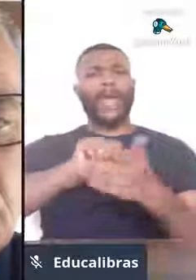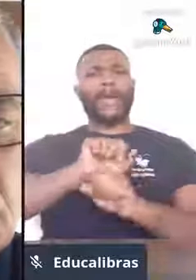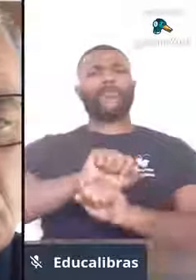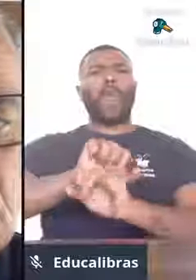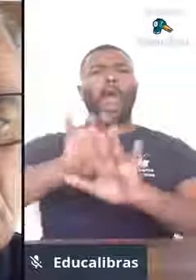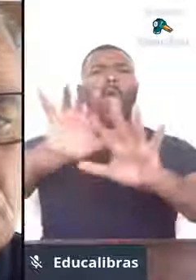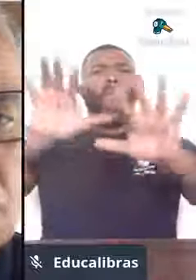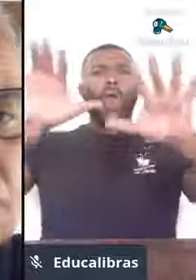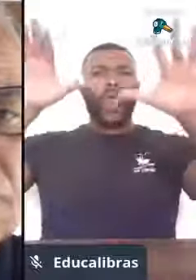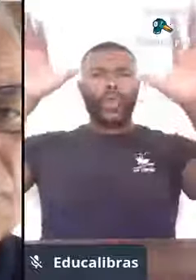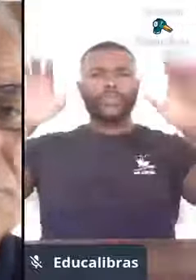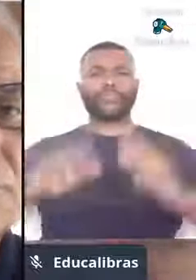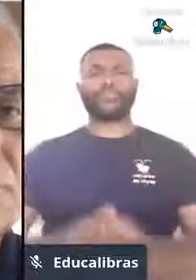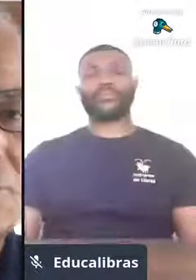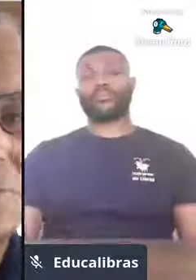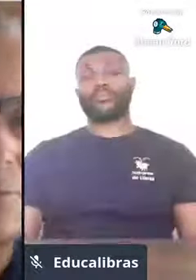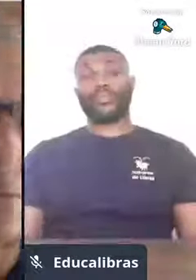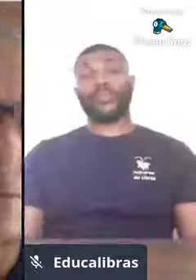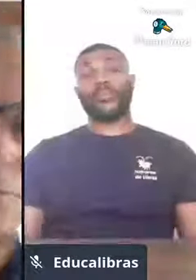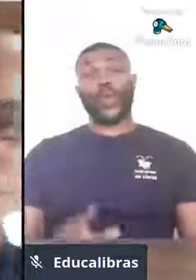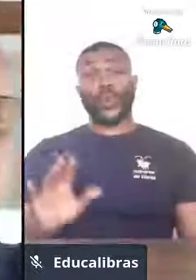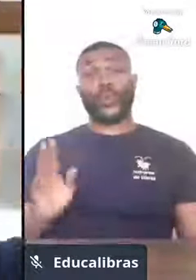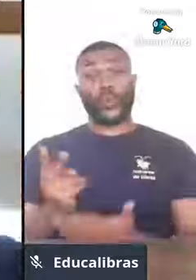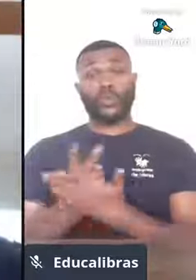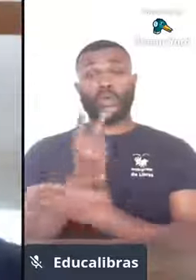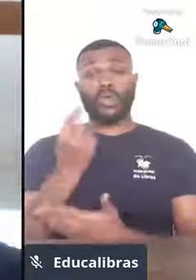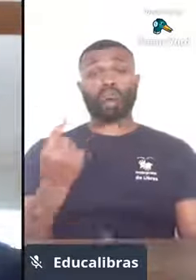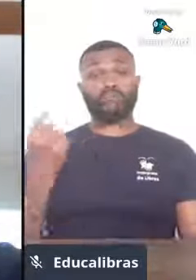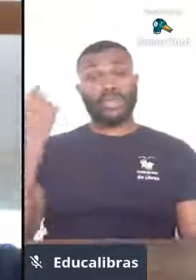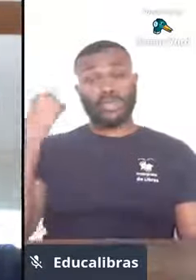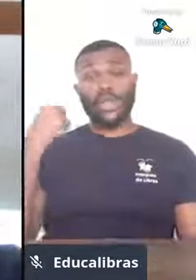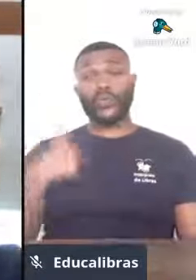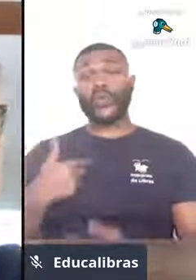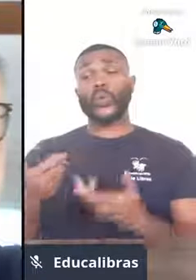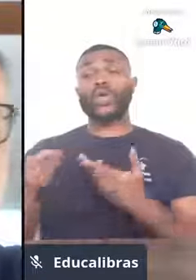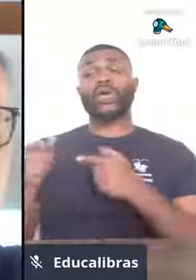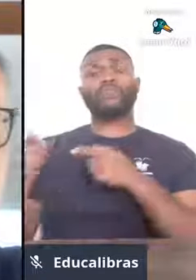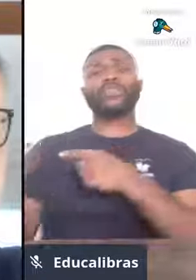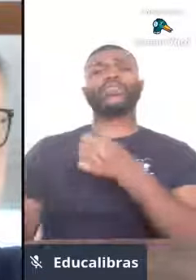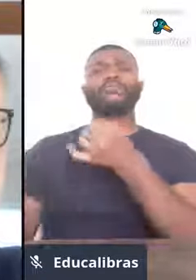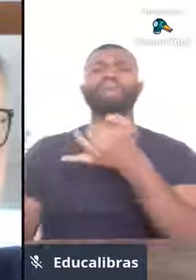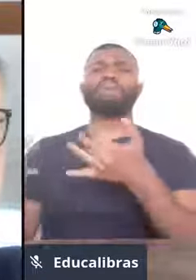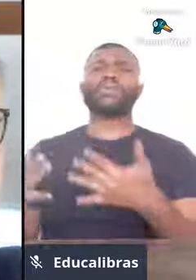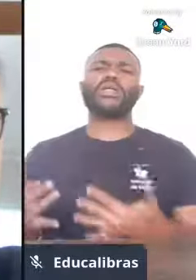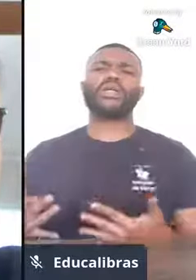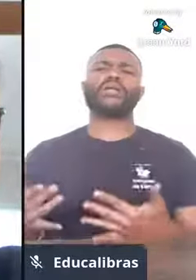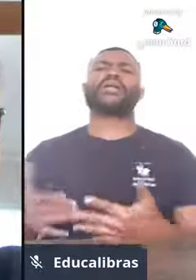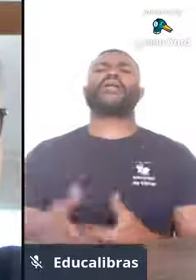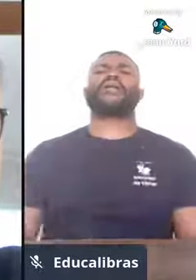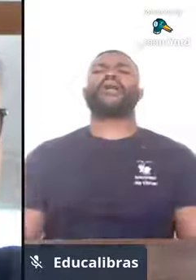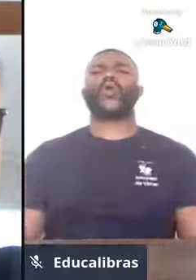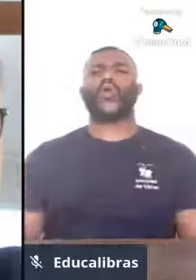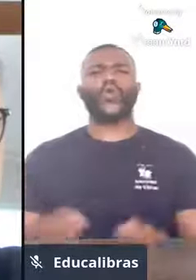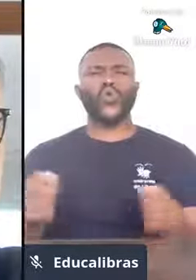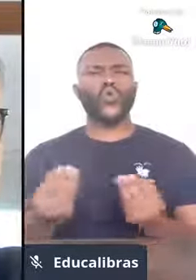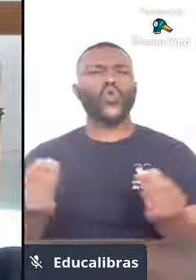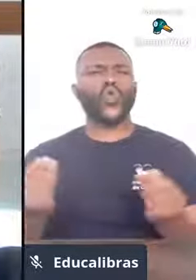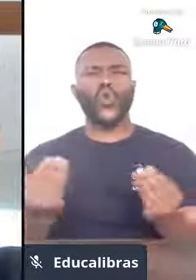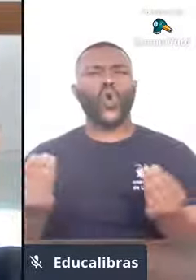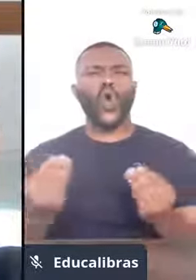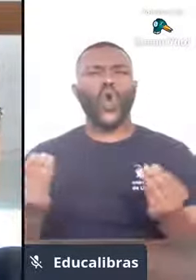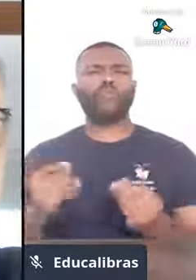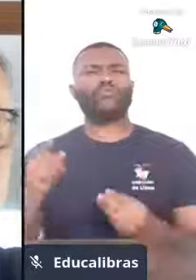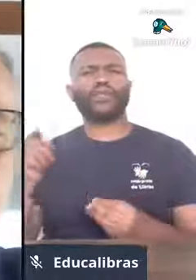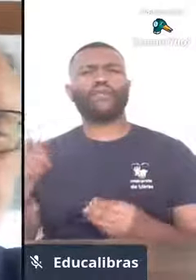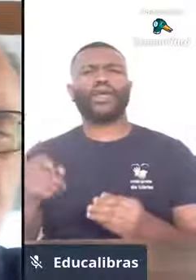aconteceu nesse período, né? Mas eu queria que você falasse, né, de como é que foi você ficar paraplégico